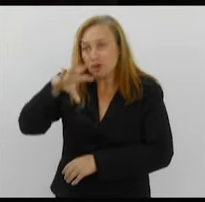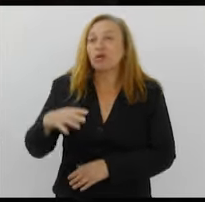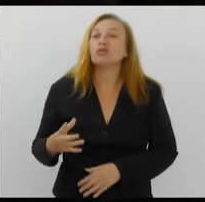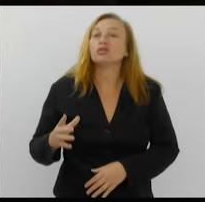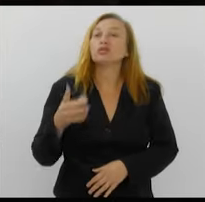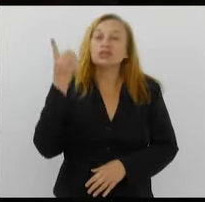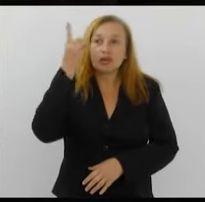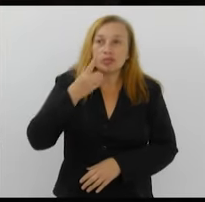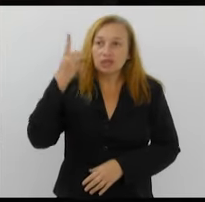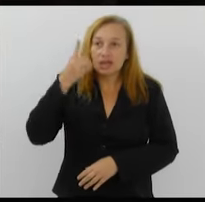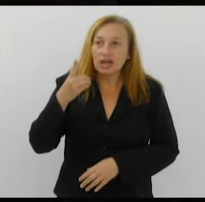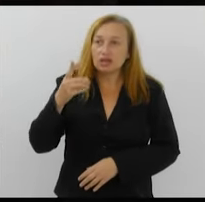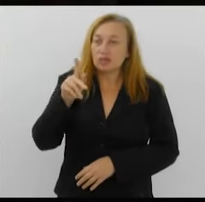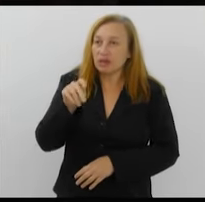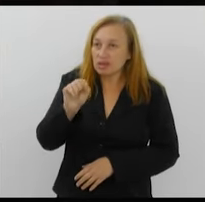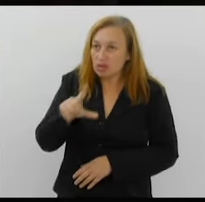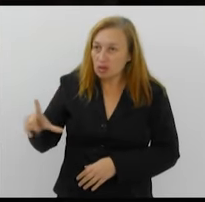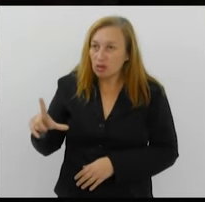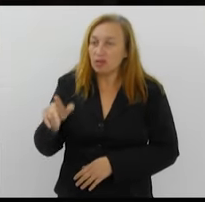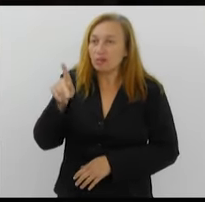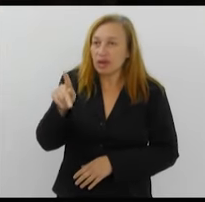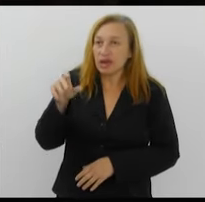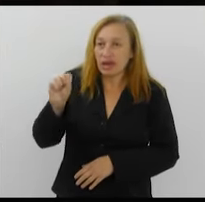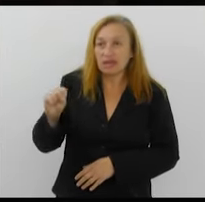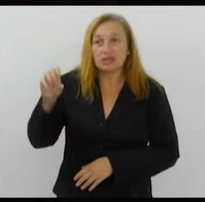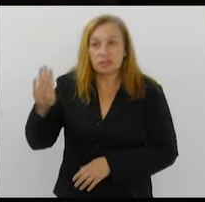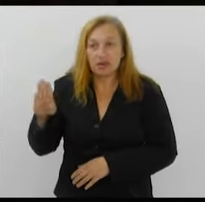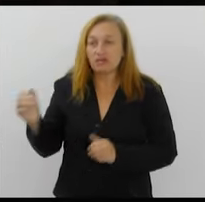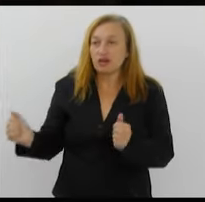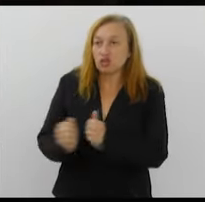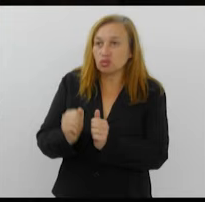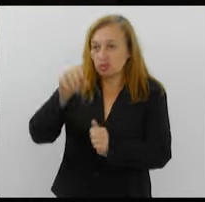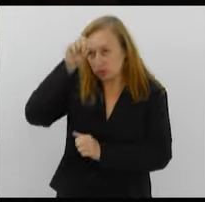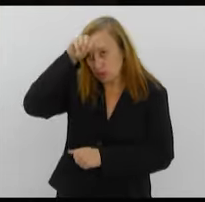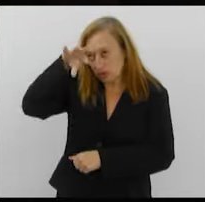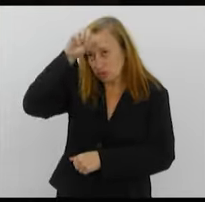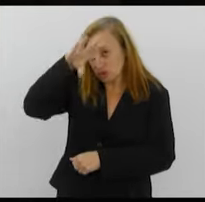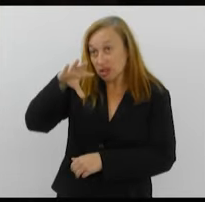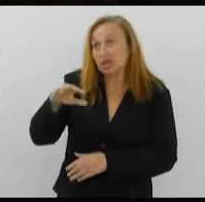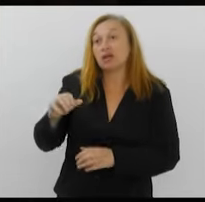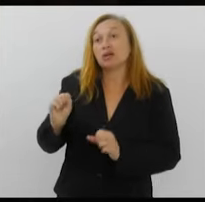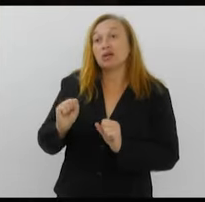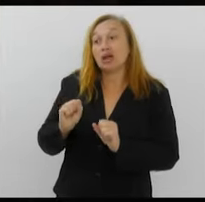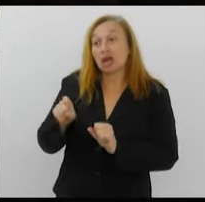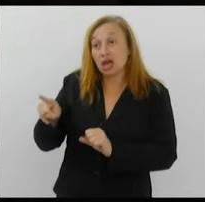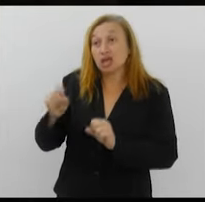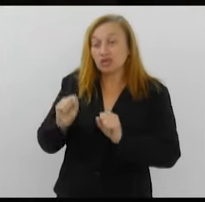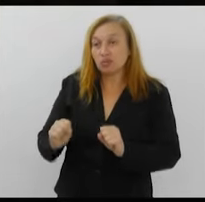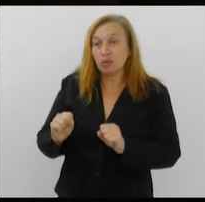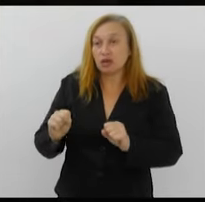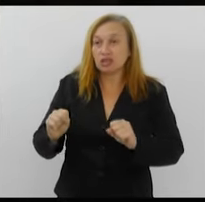junto na ambulância, né, o deputado do PSB, os cientistas, vai na ambulância, porque talvez eles sejam recebidos com rosas, flores,